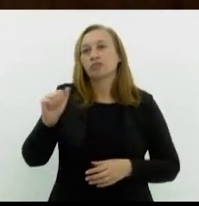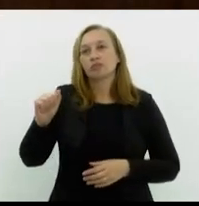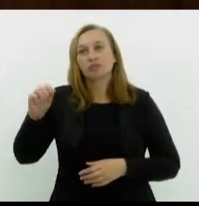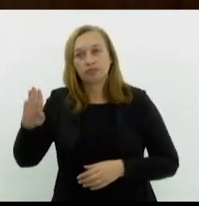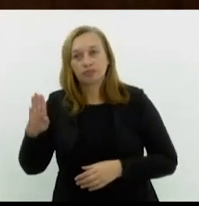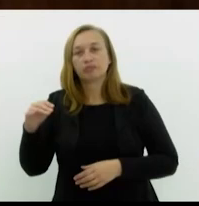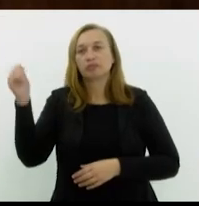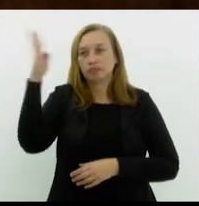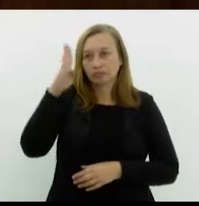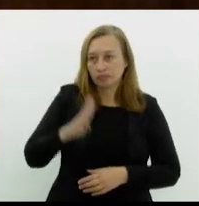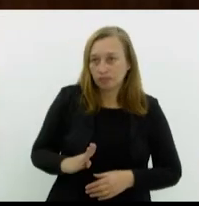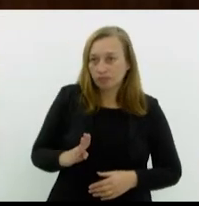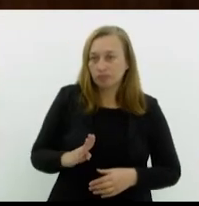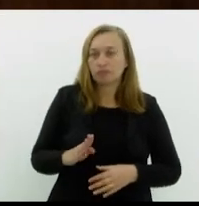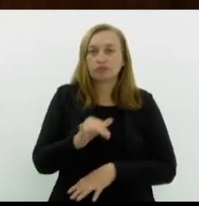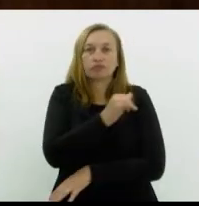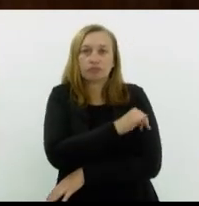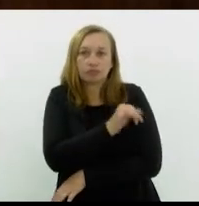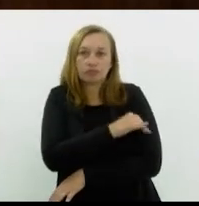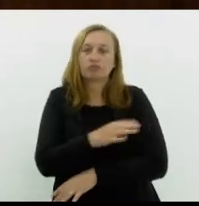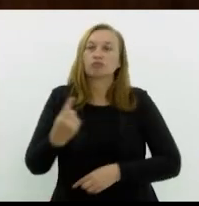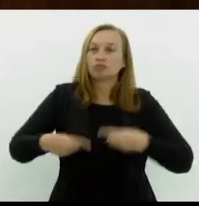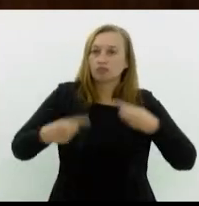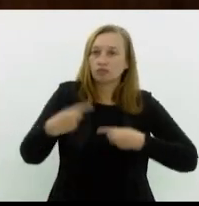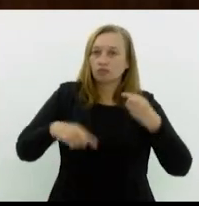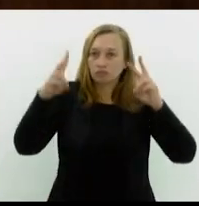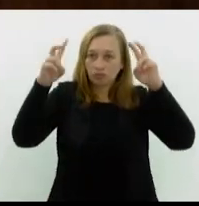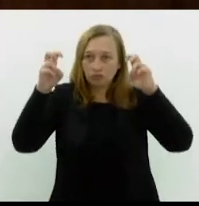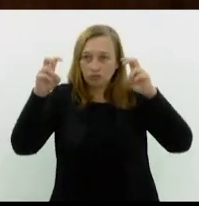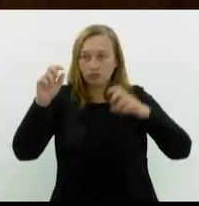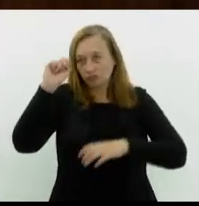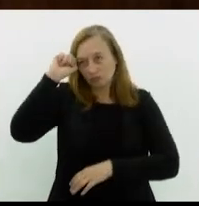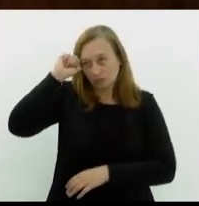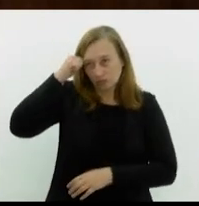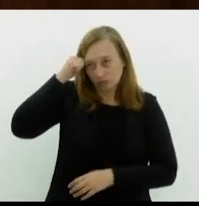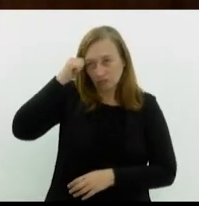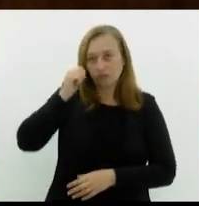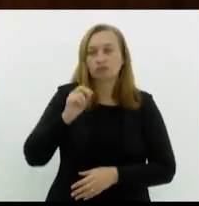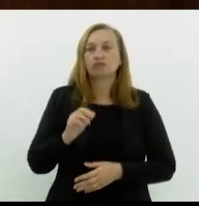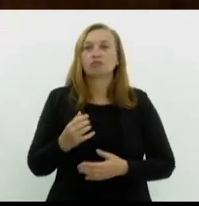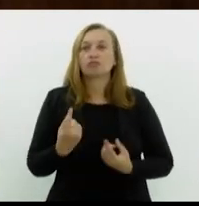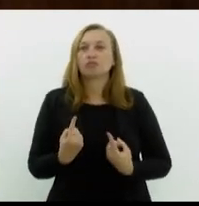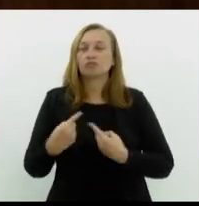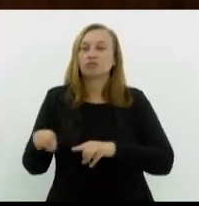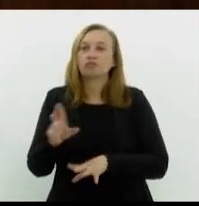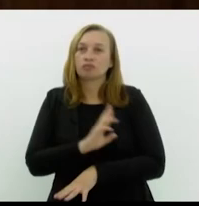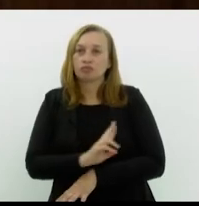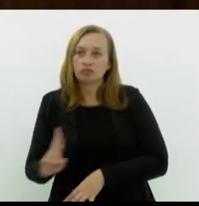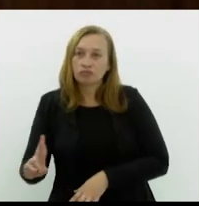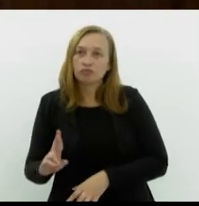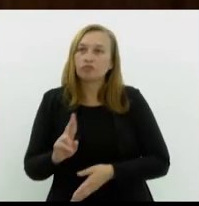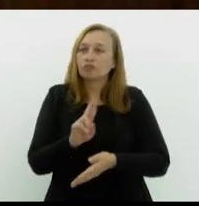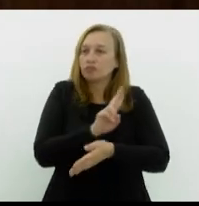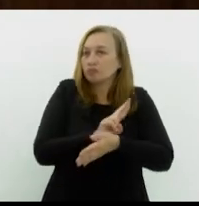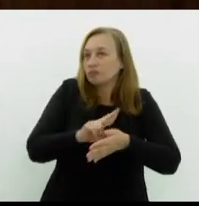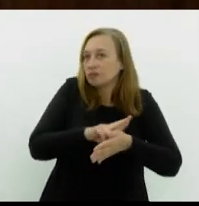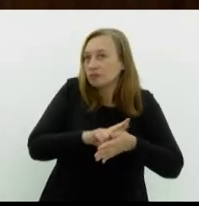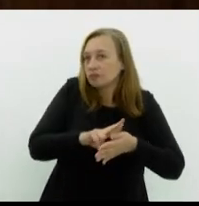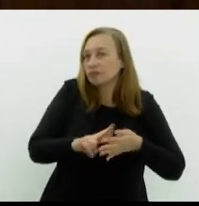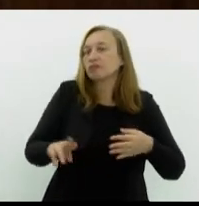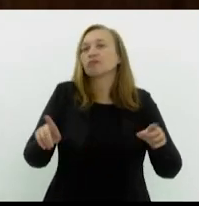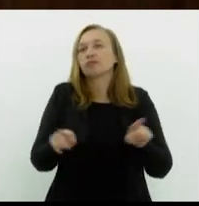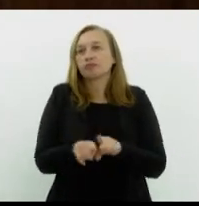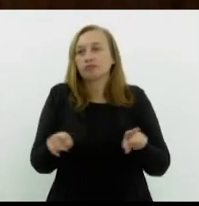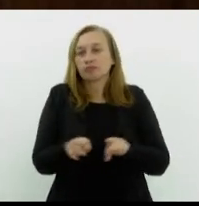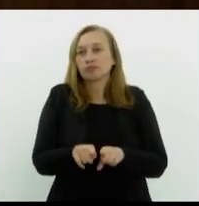Brasil, Sessão Rio de Janeiro, hoje, quando discute a questão da negritude, da intolerância religiosa, do racismo. Fez isso